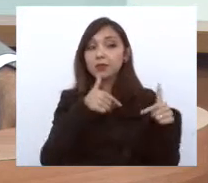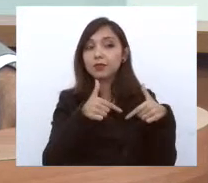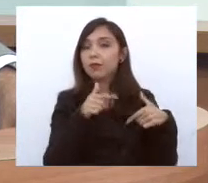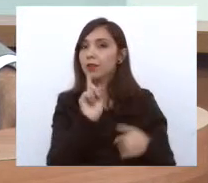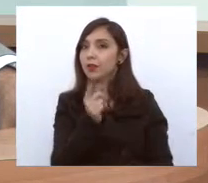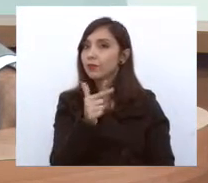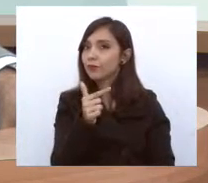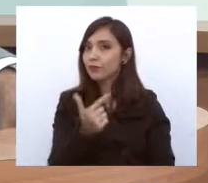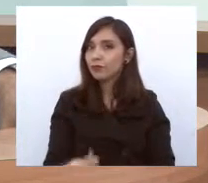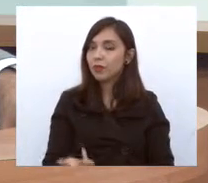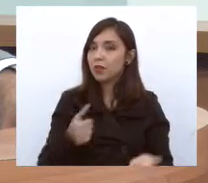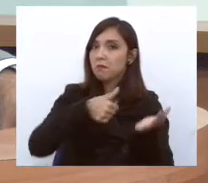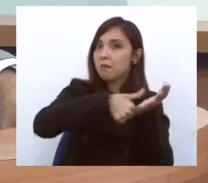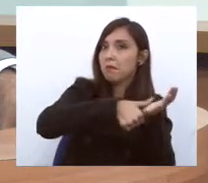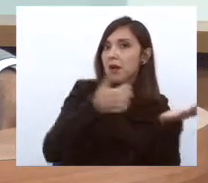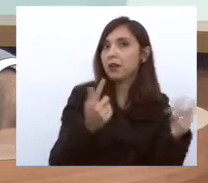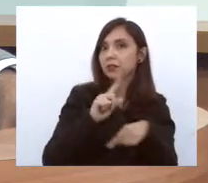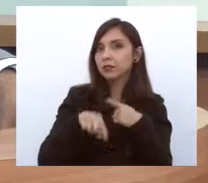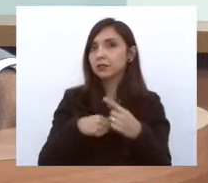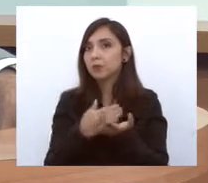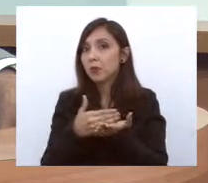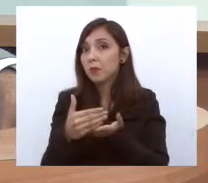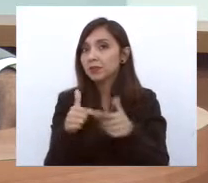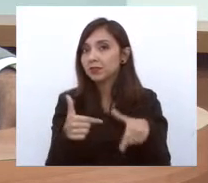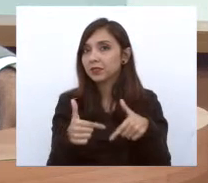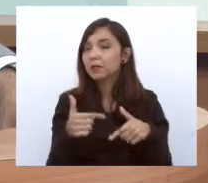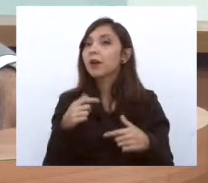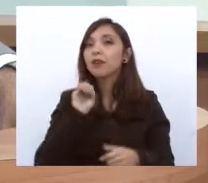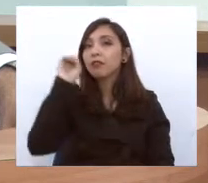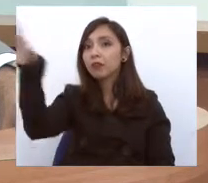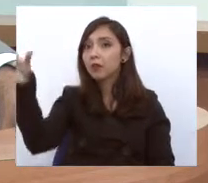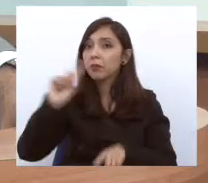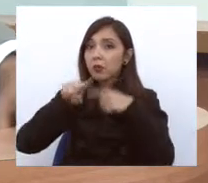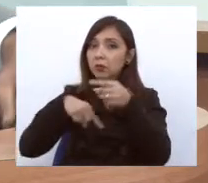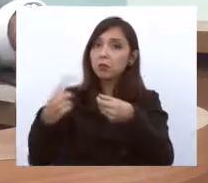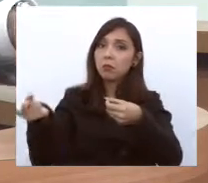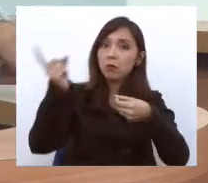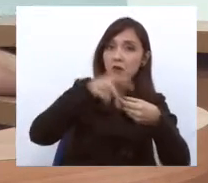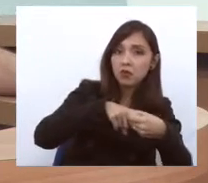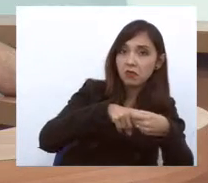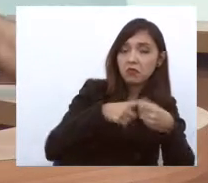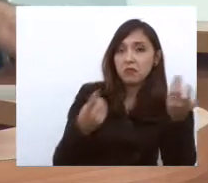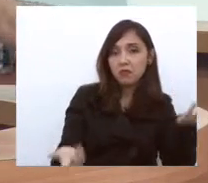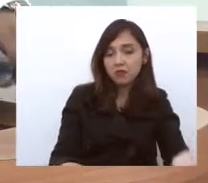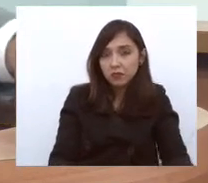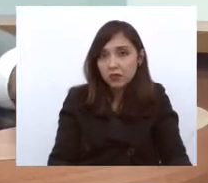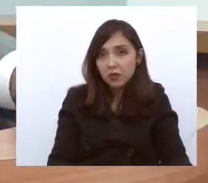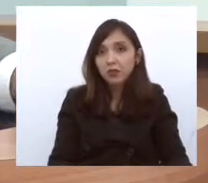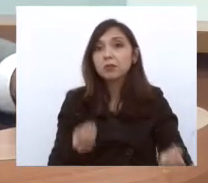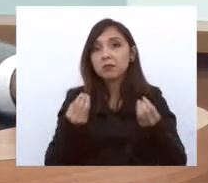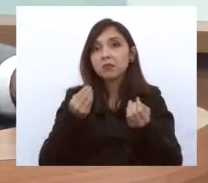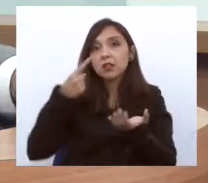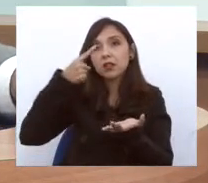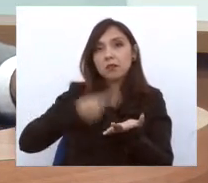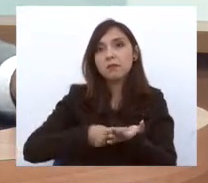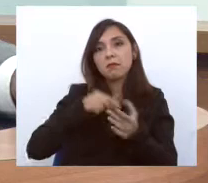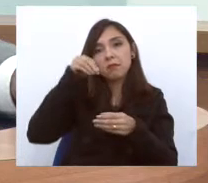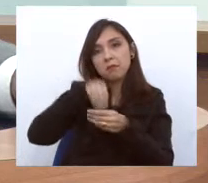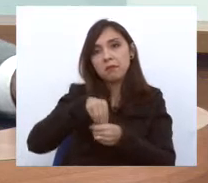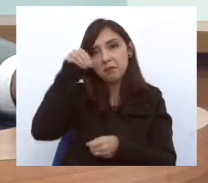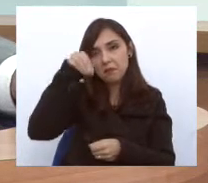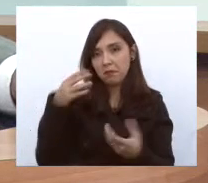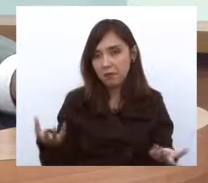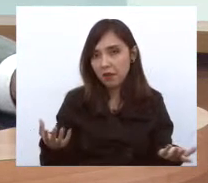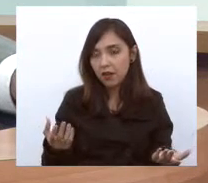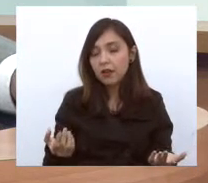trabalhando. Marcam o ponto no início da jornada, vão embora e voltam no final da jornada para marcar o ponto de saída. É